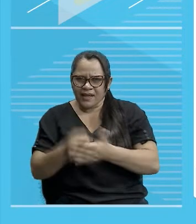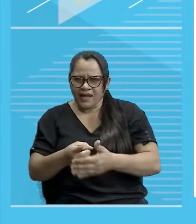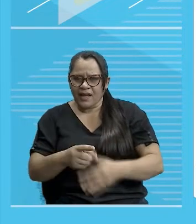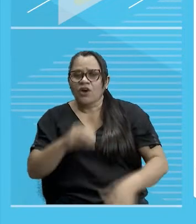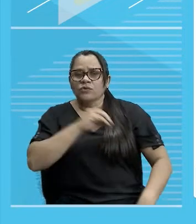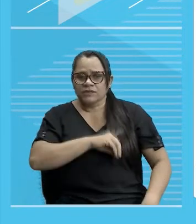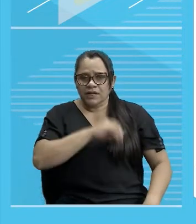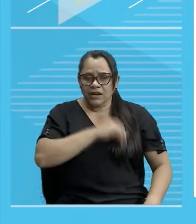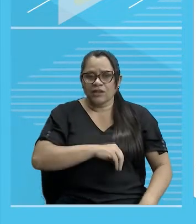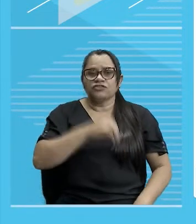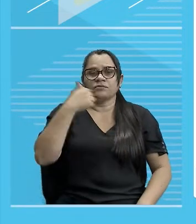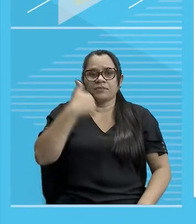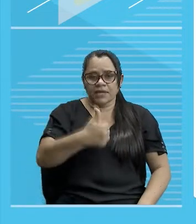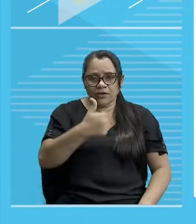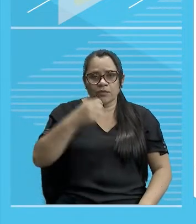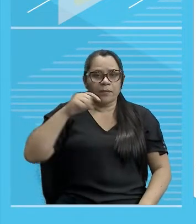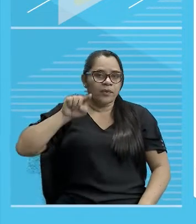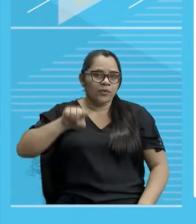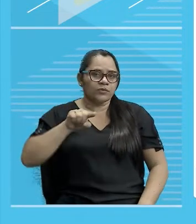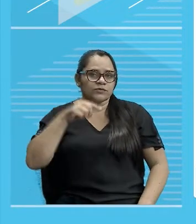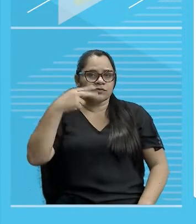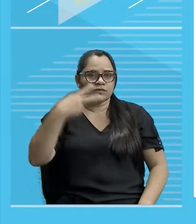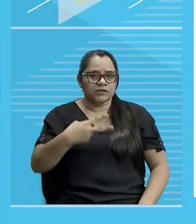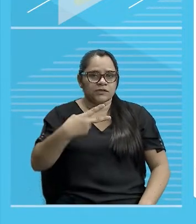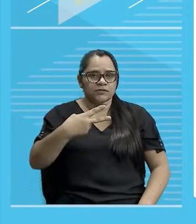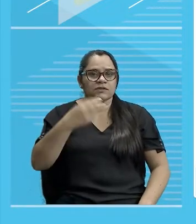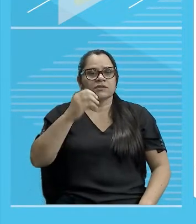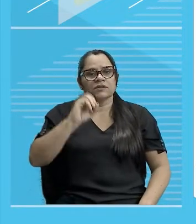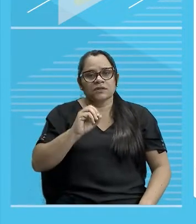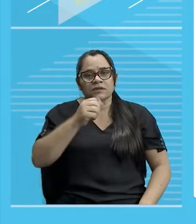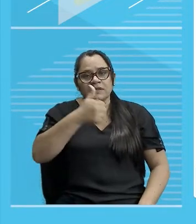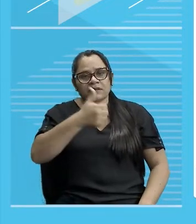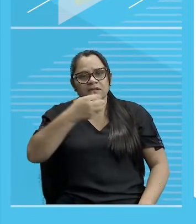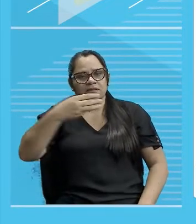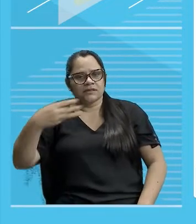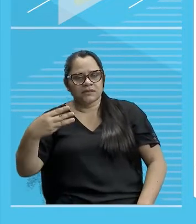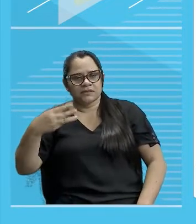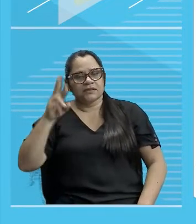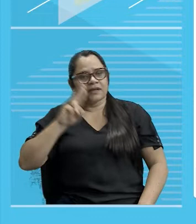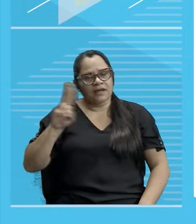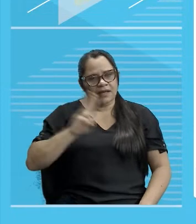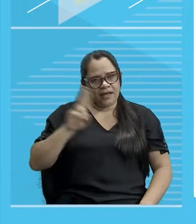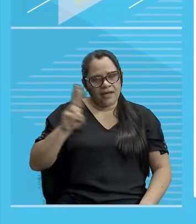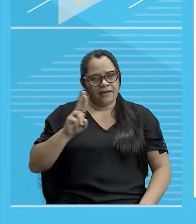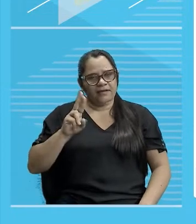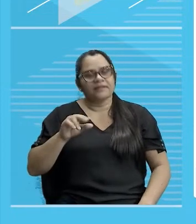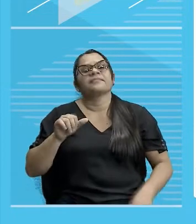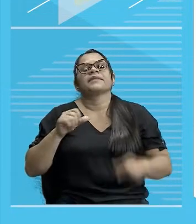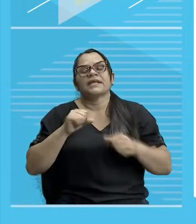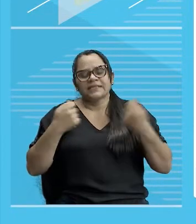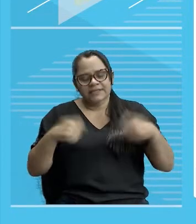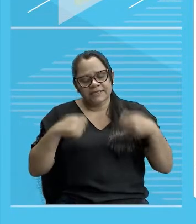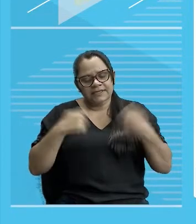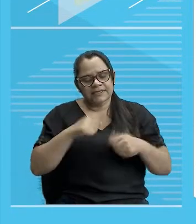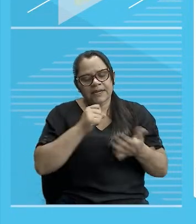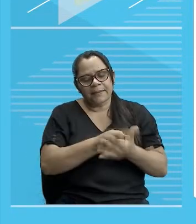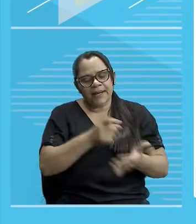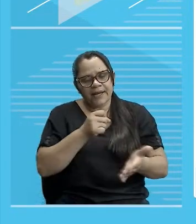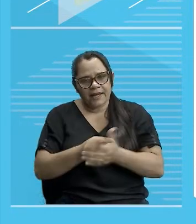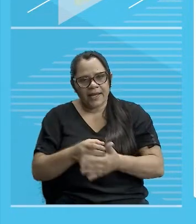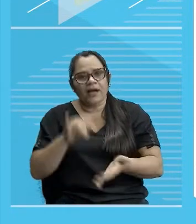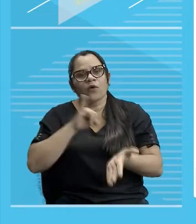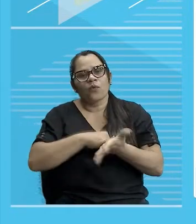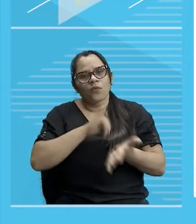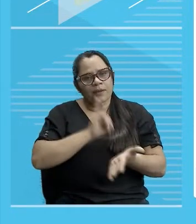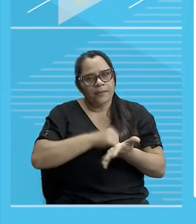1213 né reais eu vou ainda pagar os encargos exatamente ou seja meus queridos